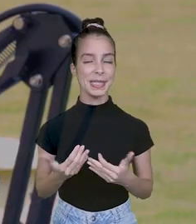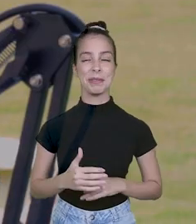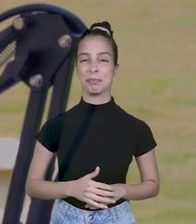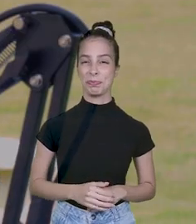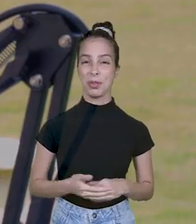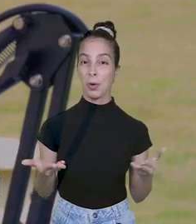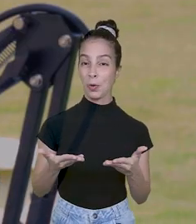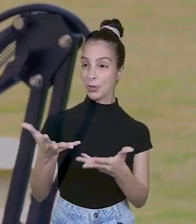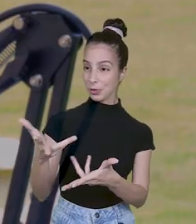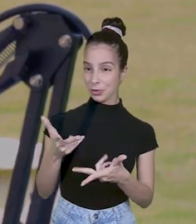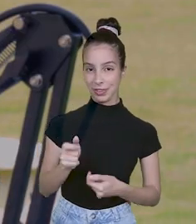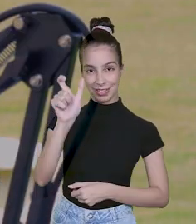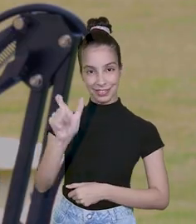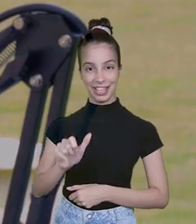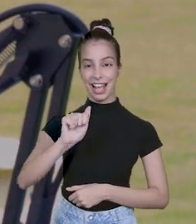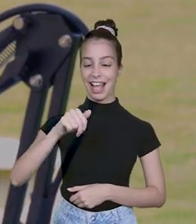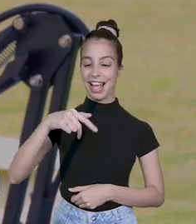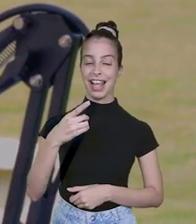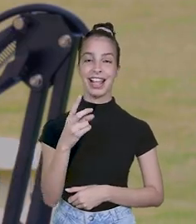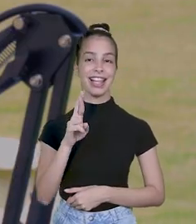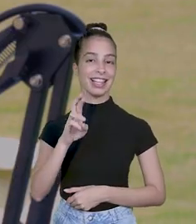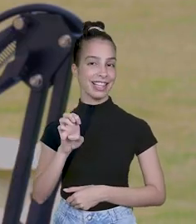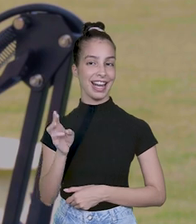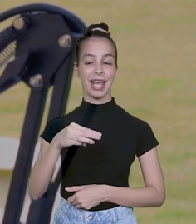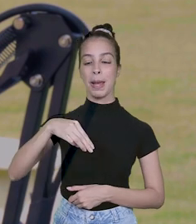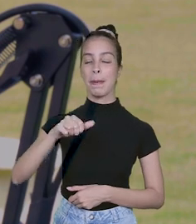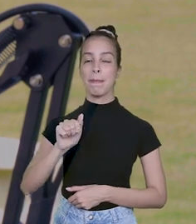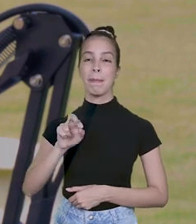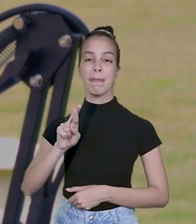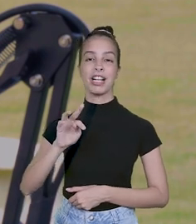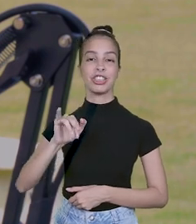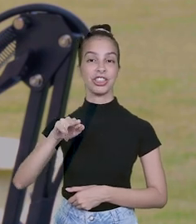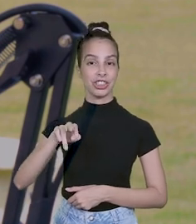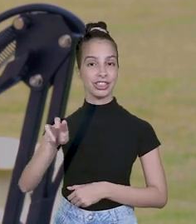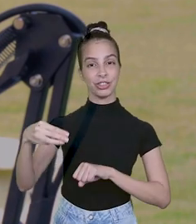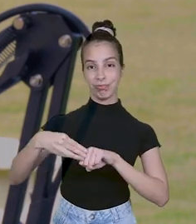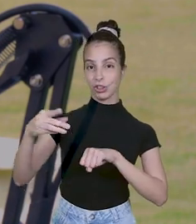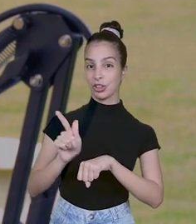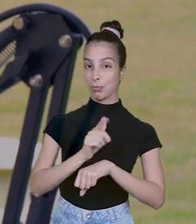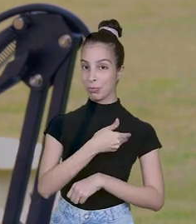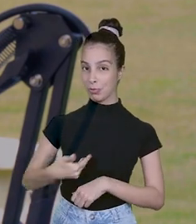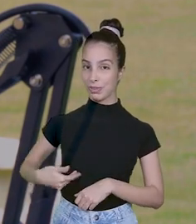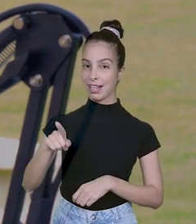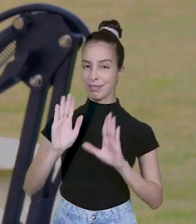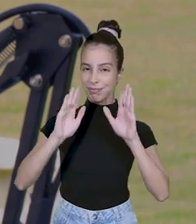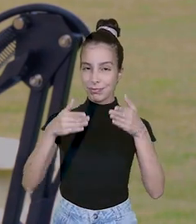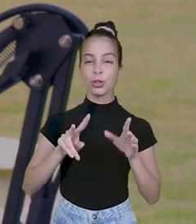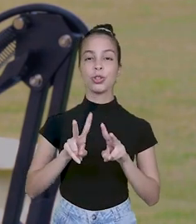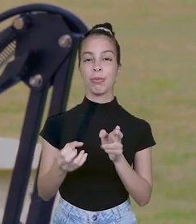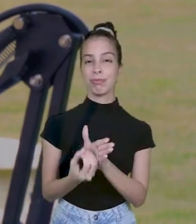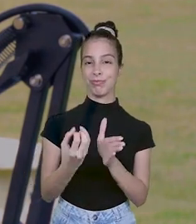hoje eu converso com o André Martini que é mestre em gestão pública e especialista em produtividade